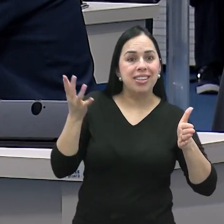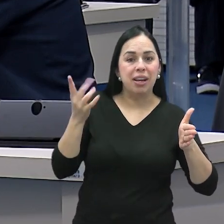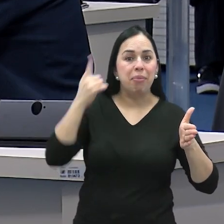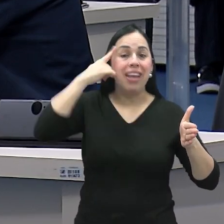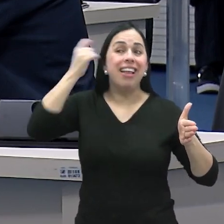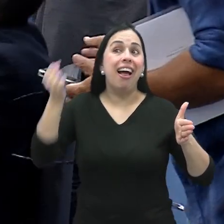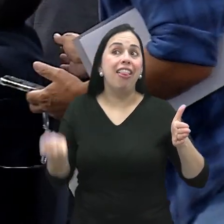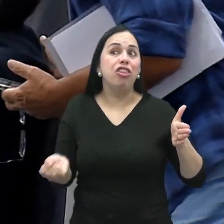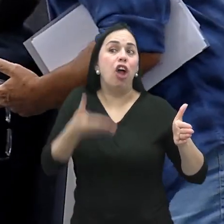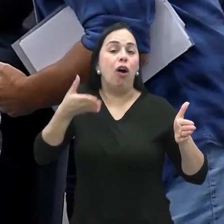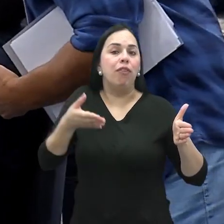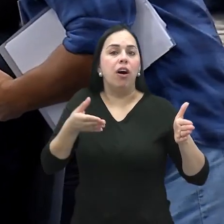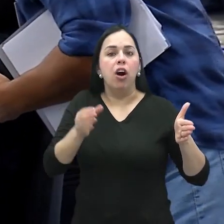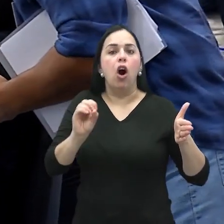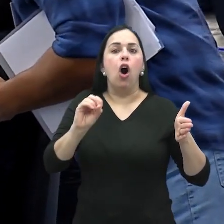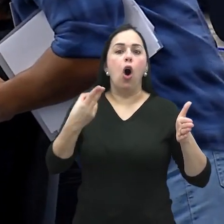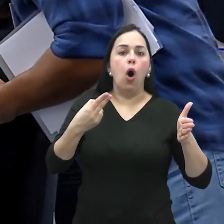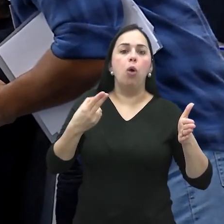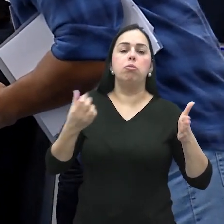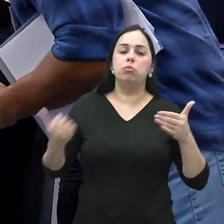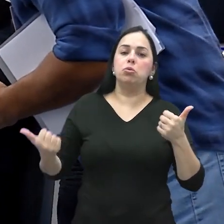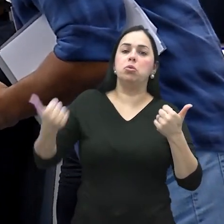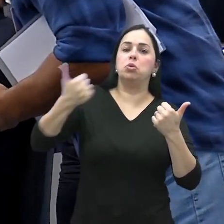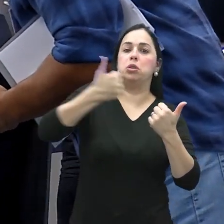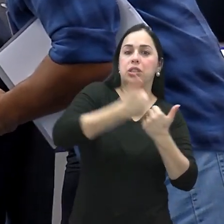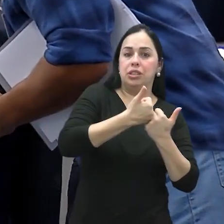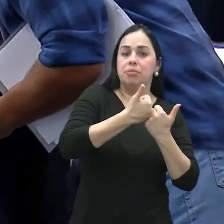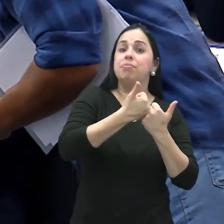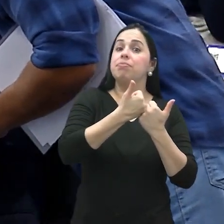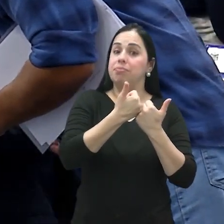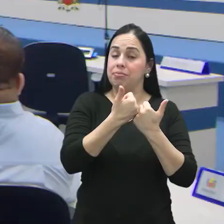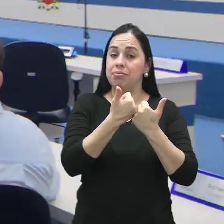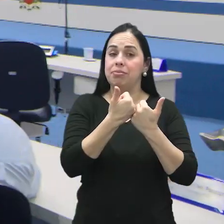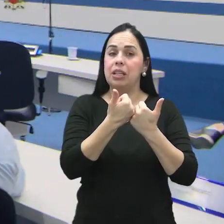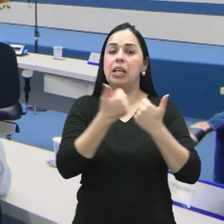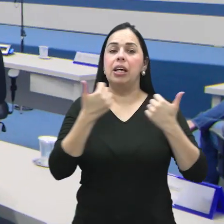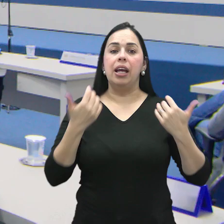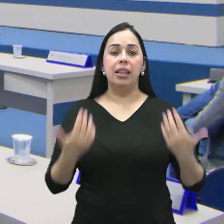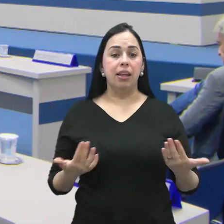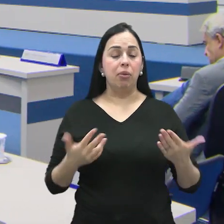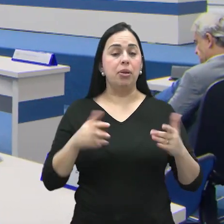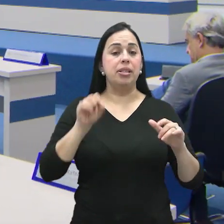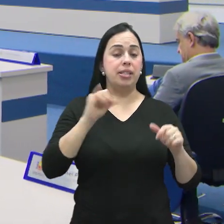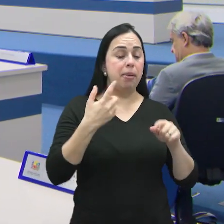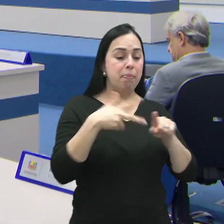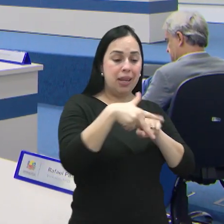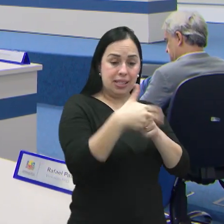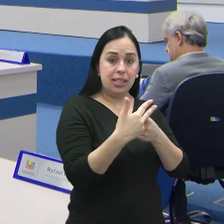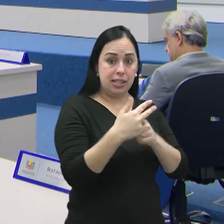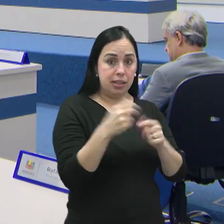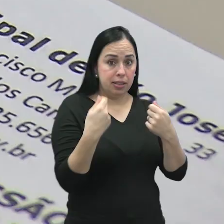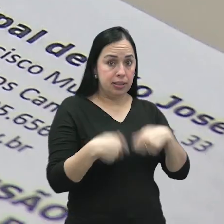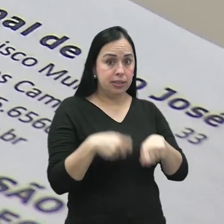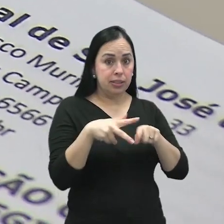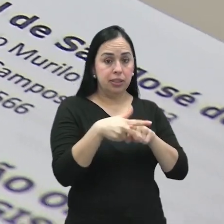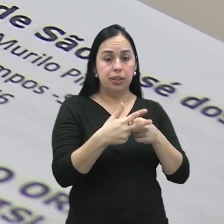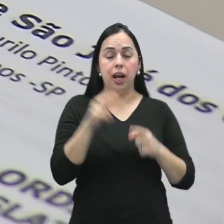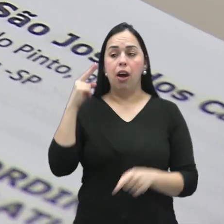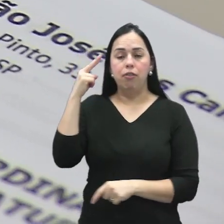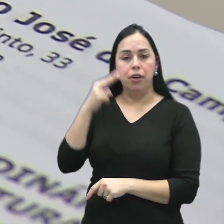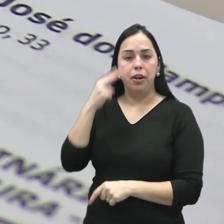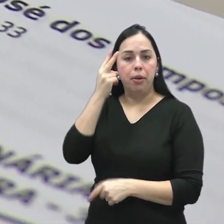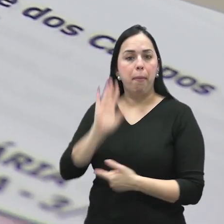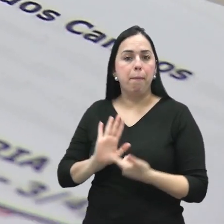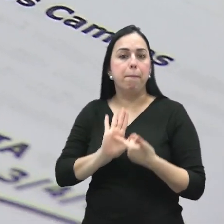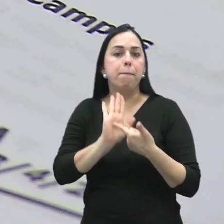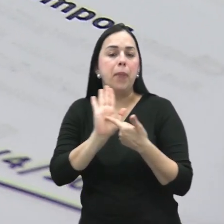uma nova ideia ou iniciativa sobre o assunto tratado na matéria. Quando essa atualização é necessária, os